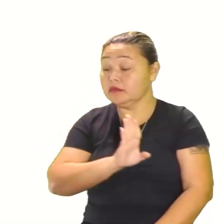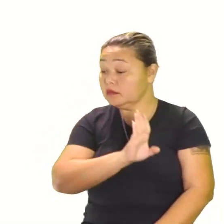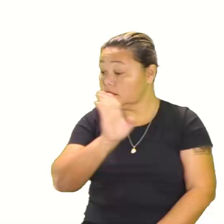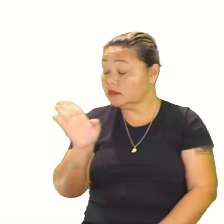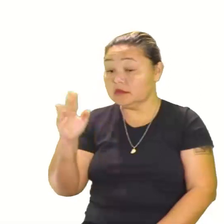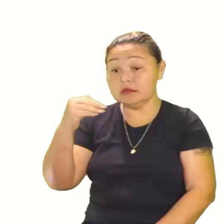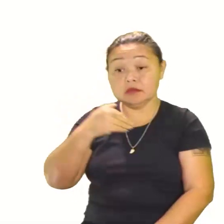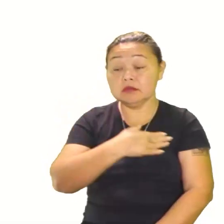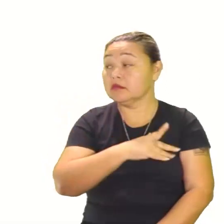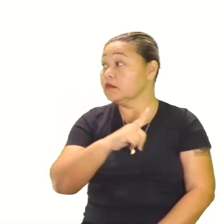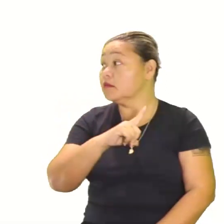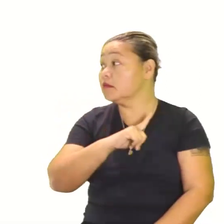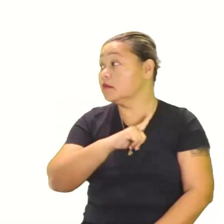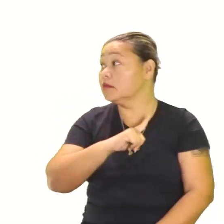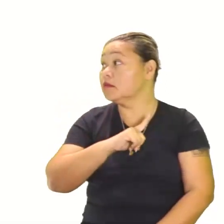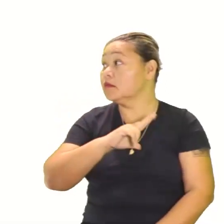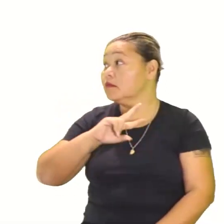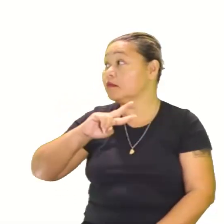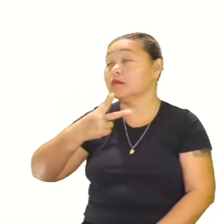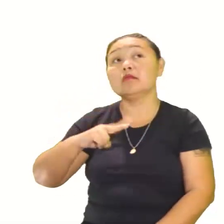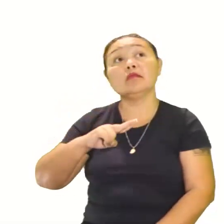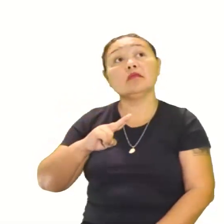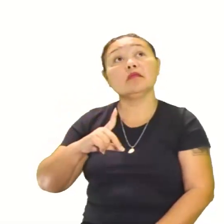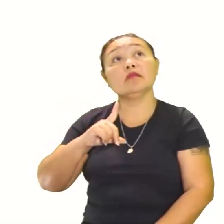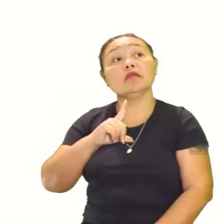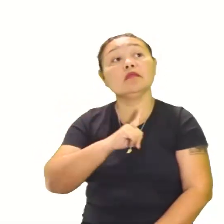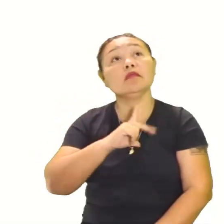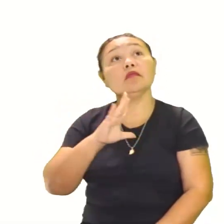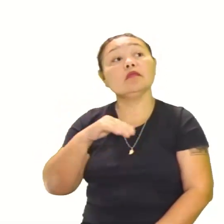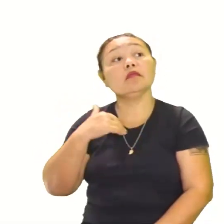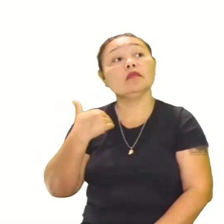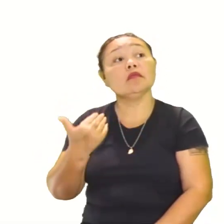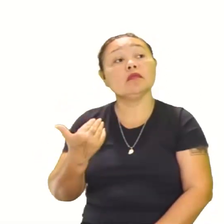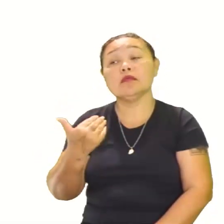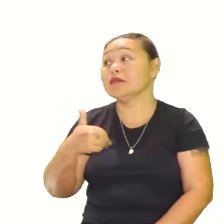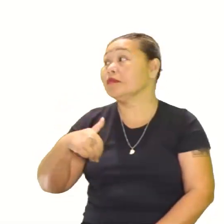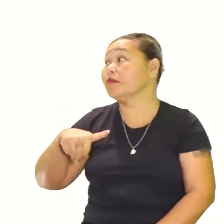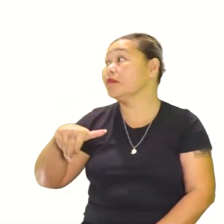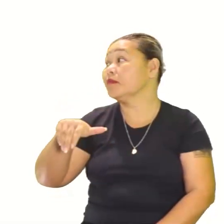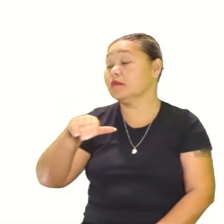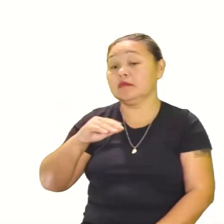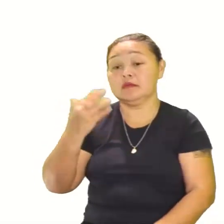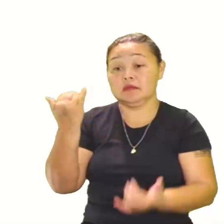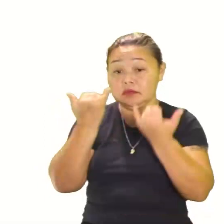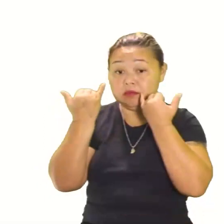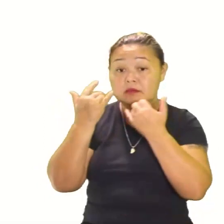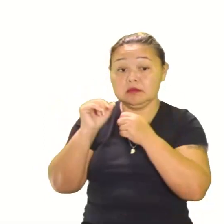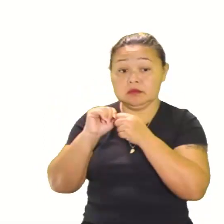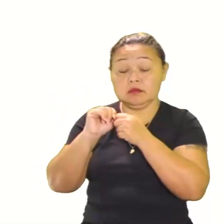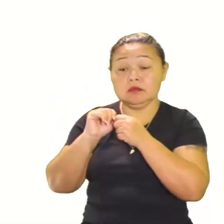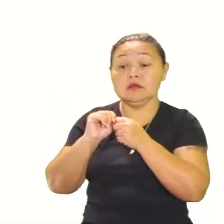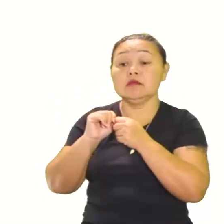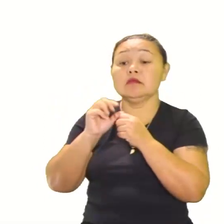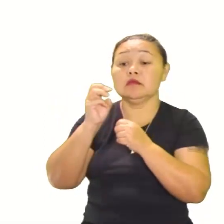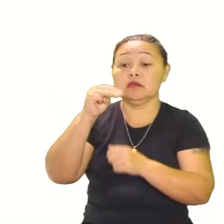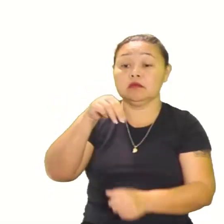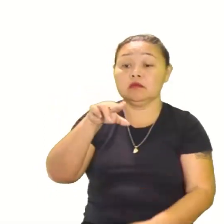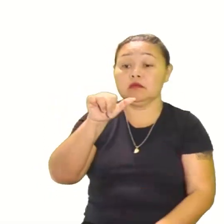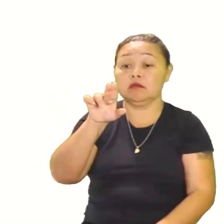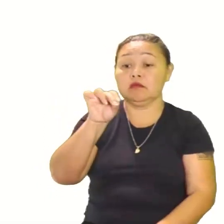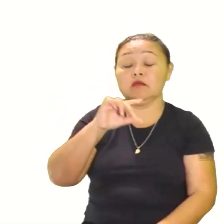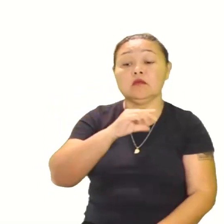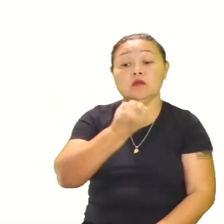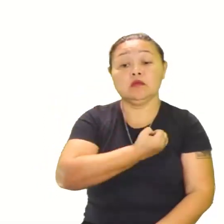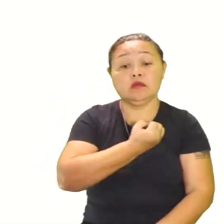Então, na grandeza vetorial, nós vamos usar esse informativo, o módulo, o